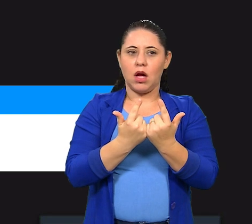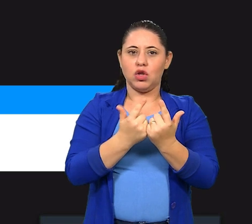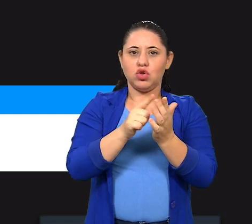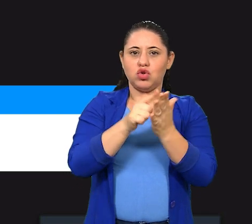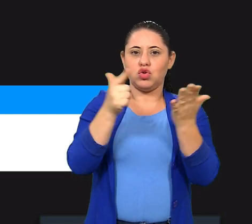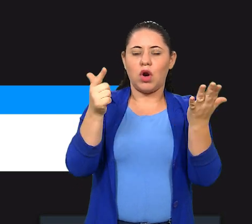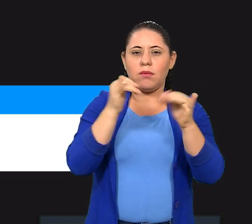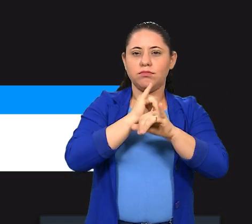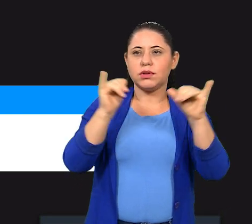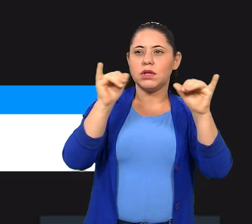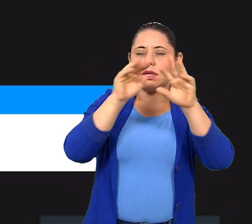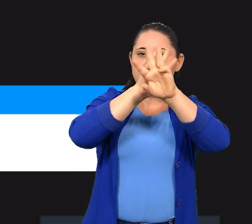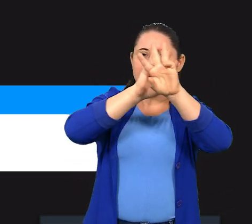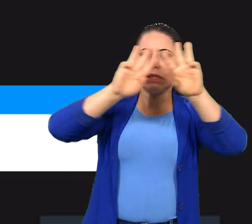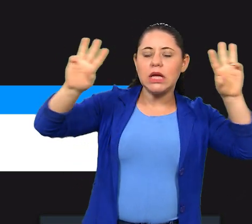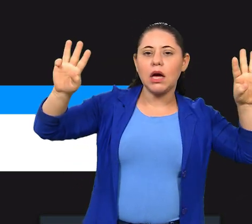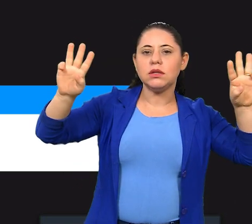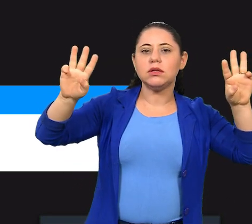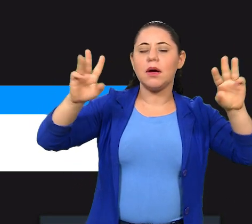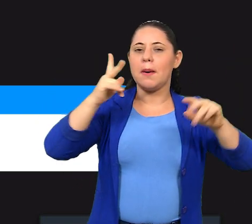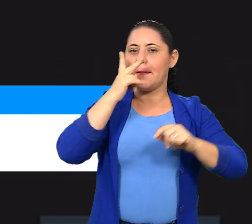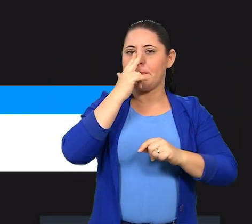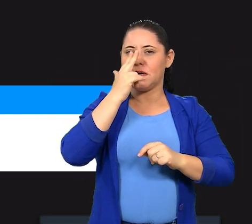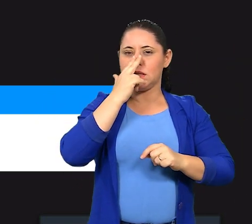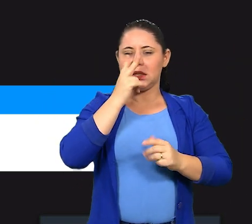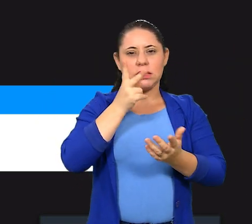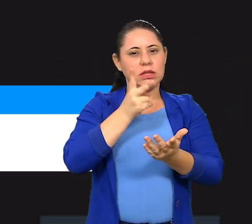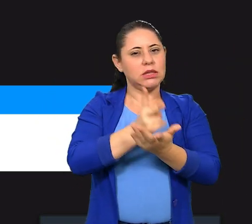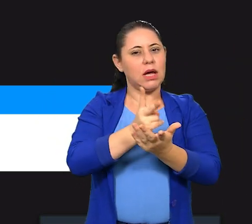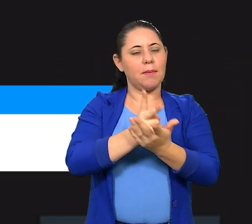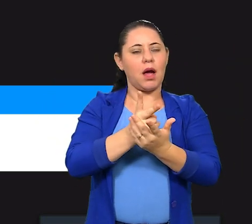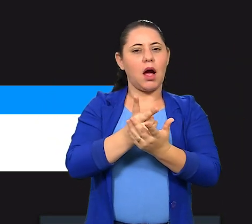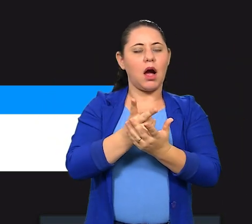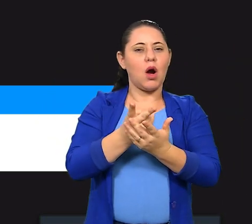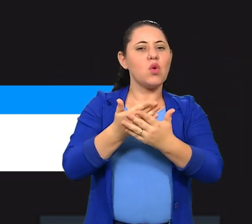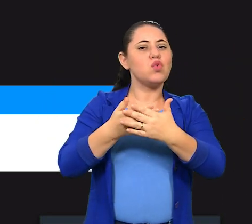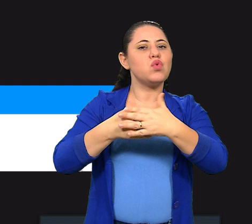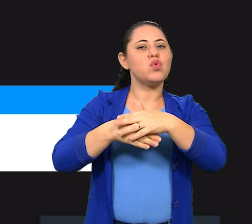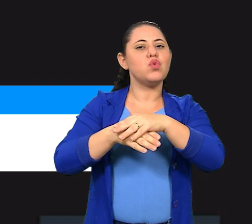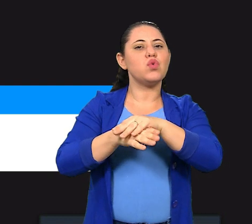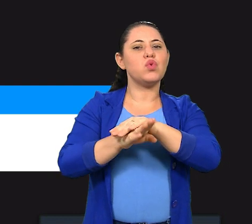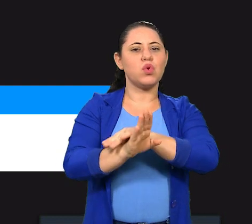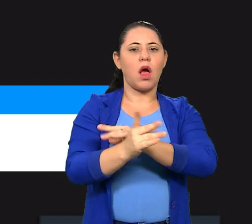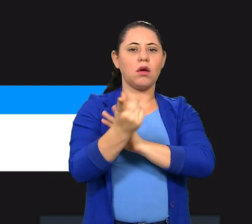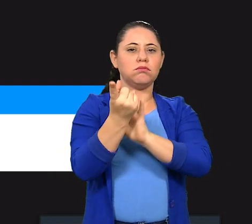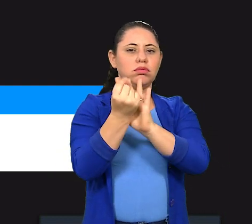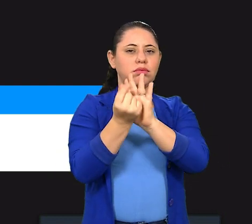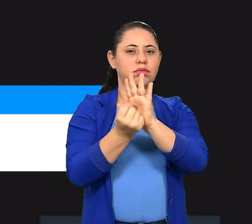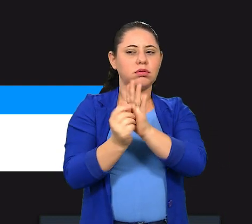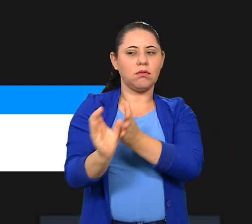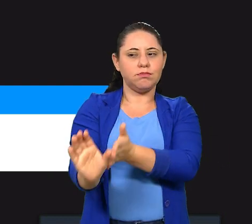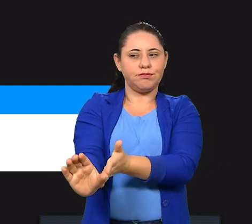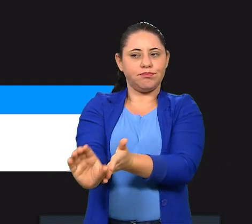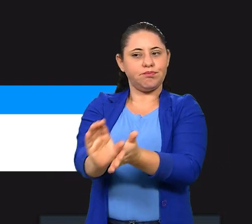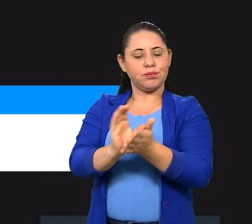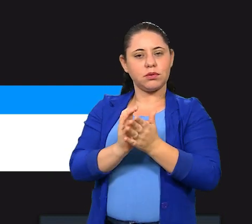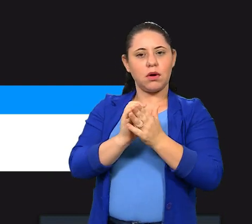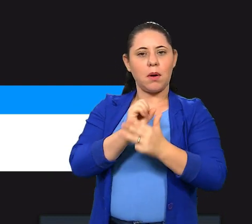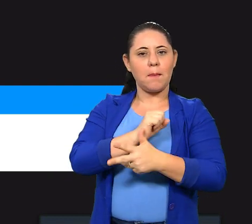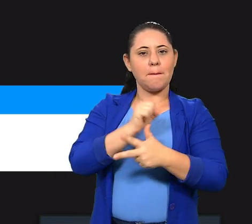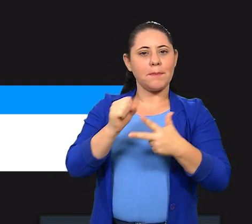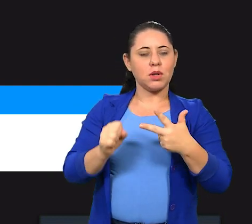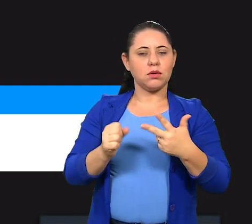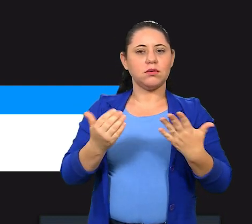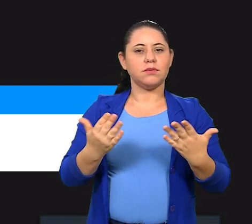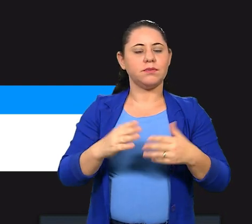né dos grandes jornais os grandes sites que se aprovado que sempre foram acostumados a viver do poder público